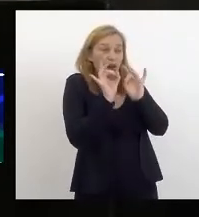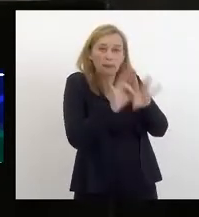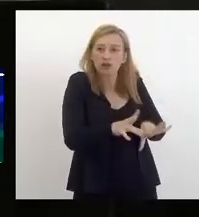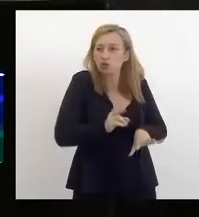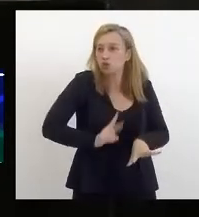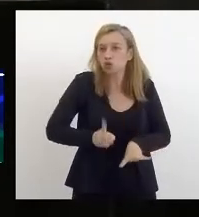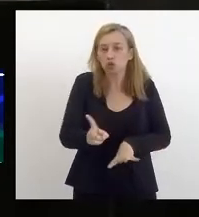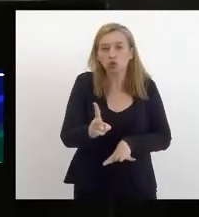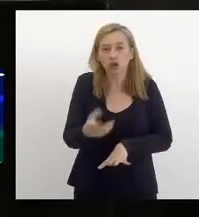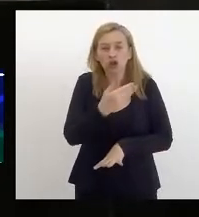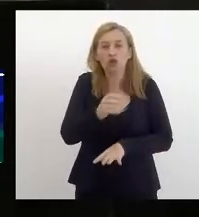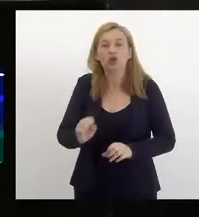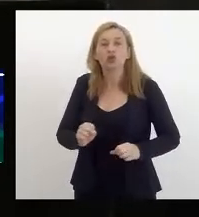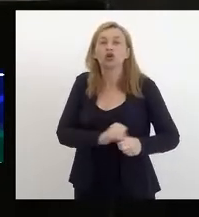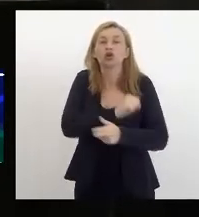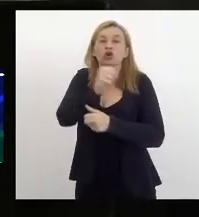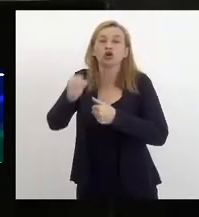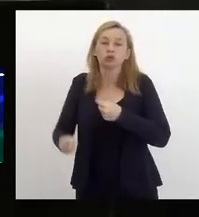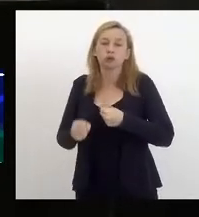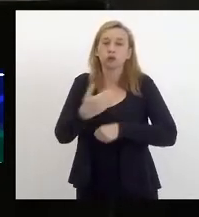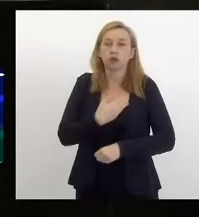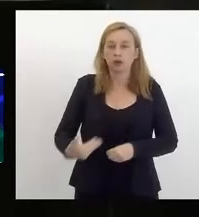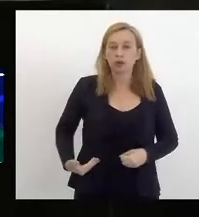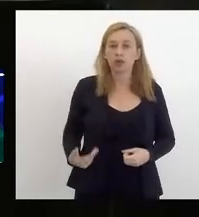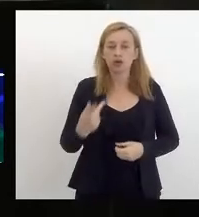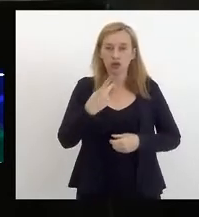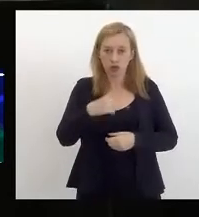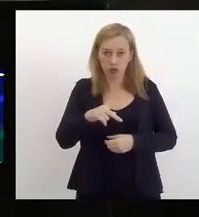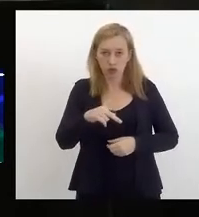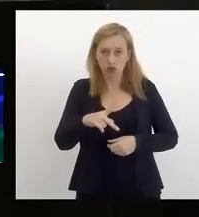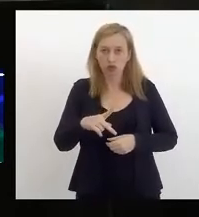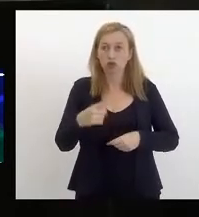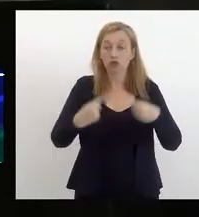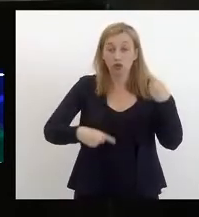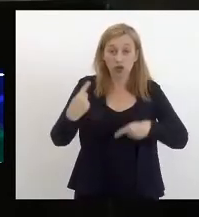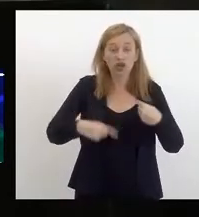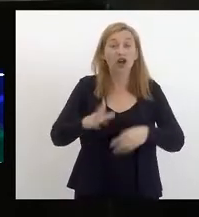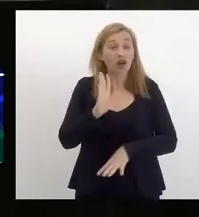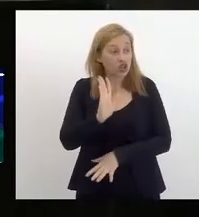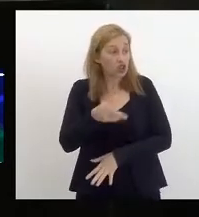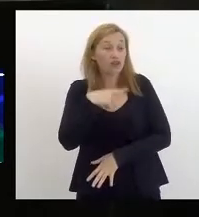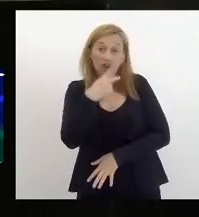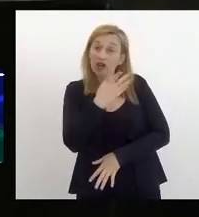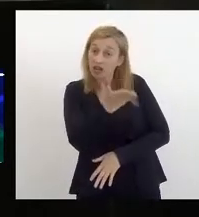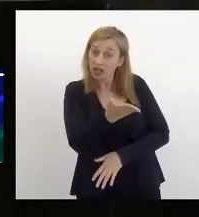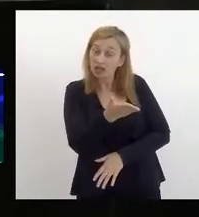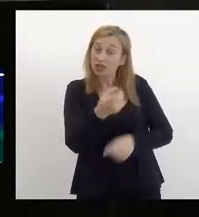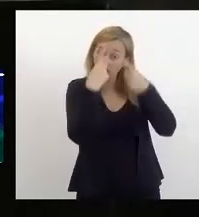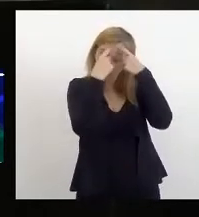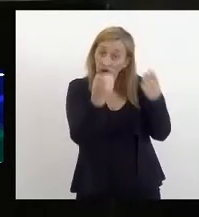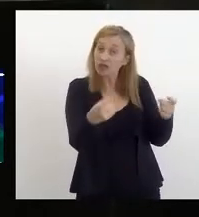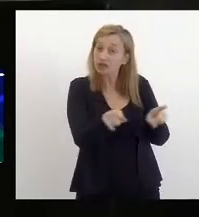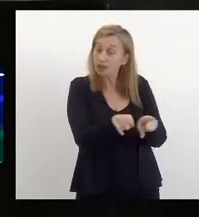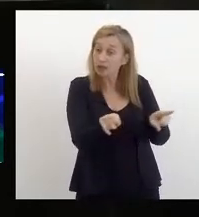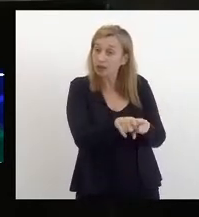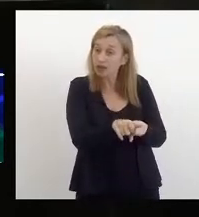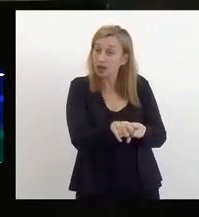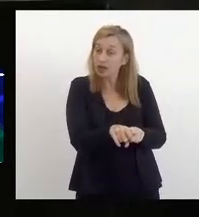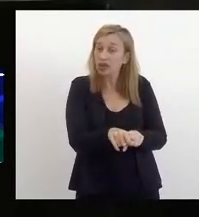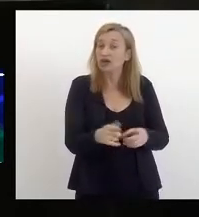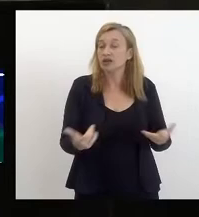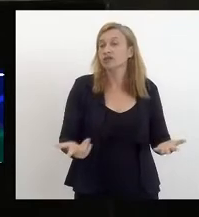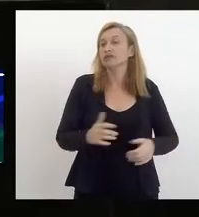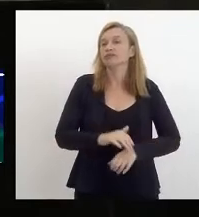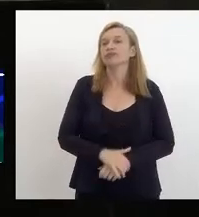continuado do poder público e de suas políticas violência e falei agora pouco sobre ela Entretanto é um